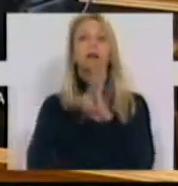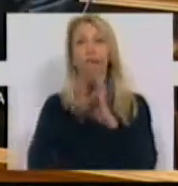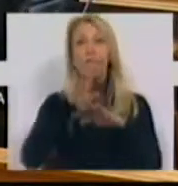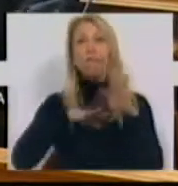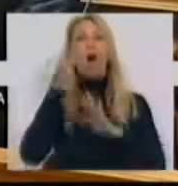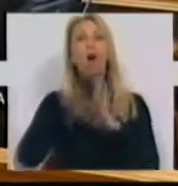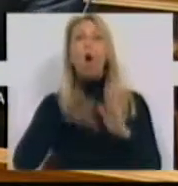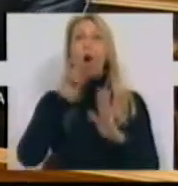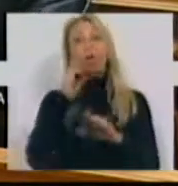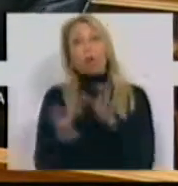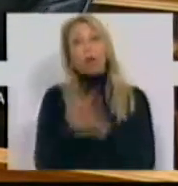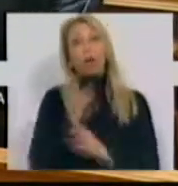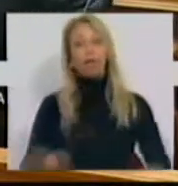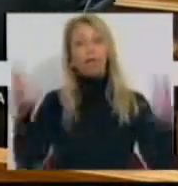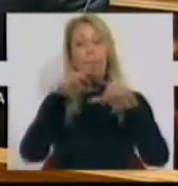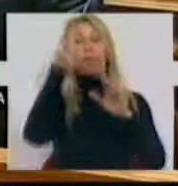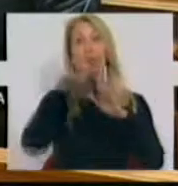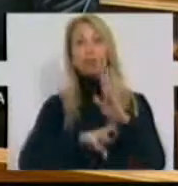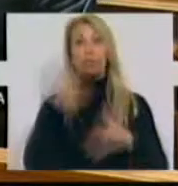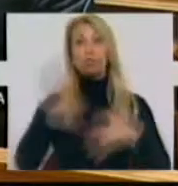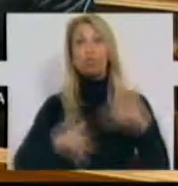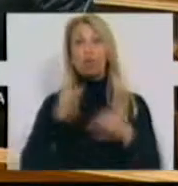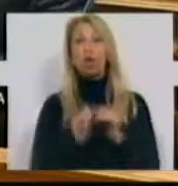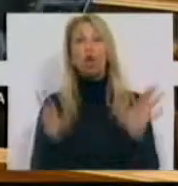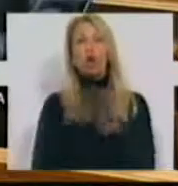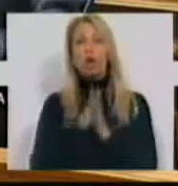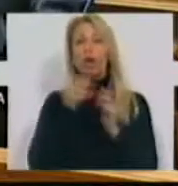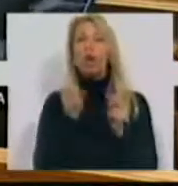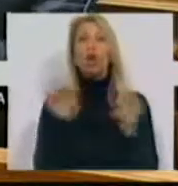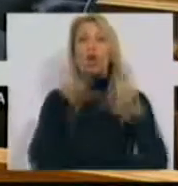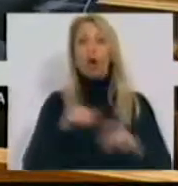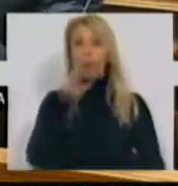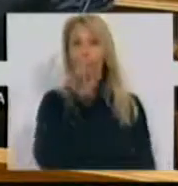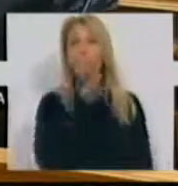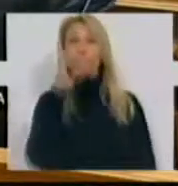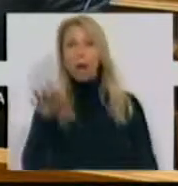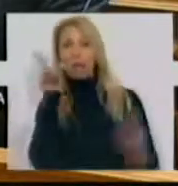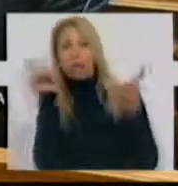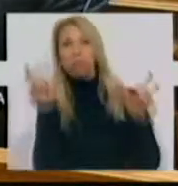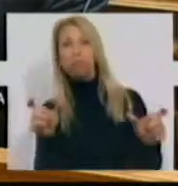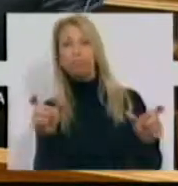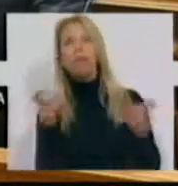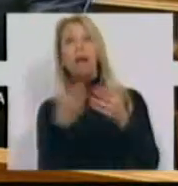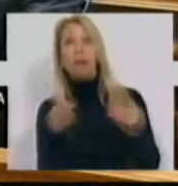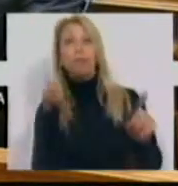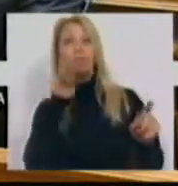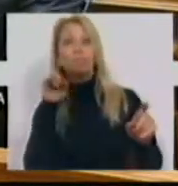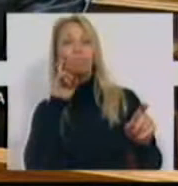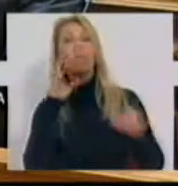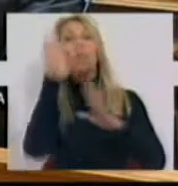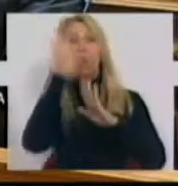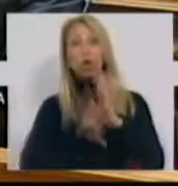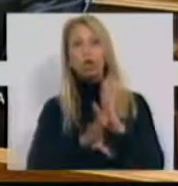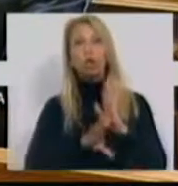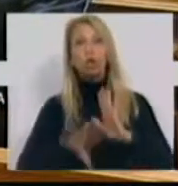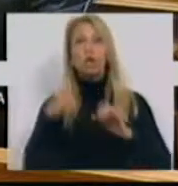foi ou criar um novo regime jurídico para novos procedimentos que controlem exatamente esta matéria da salvaguarda das condições de segurança